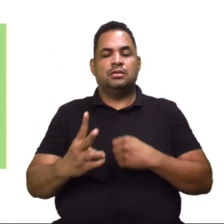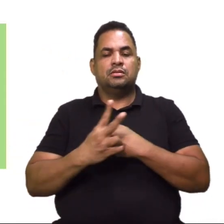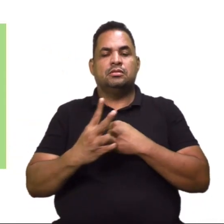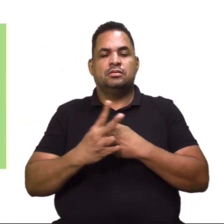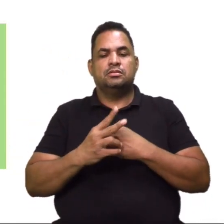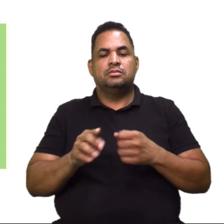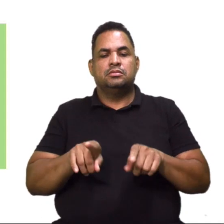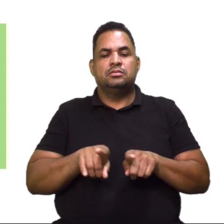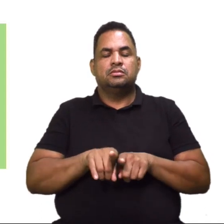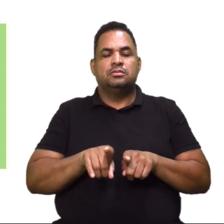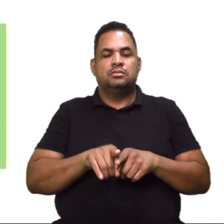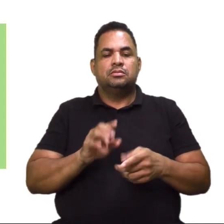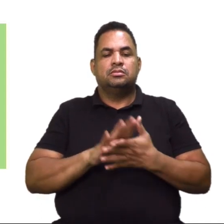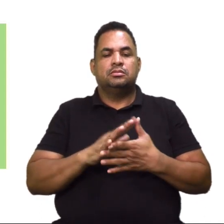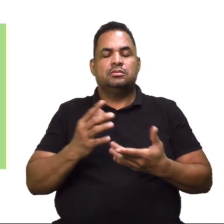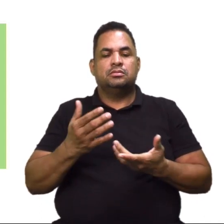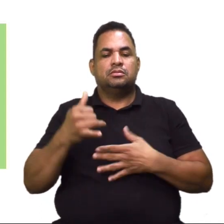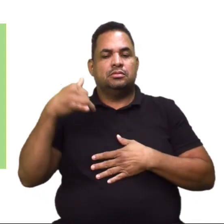para impedir, então,